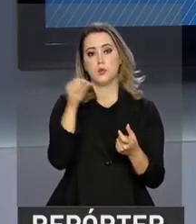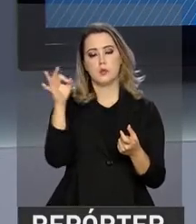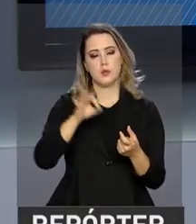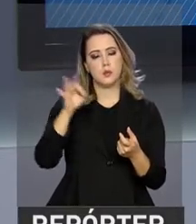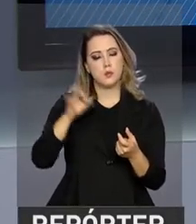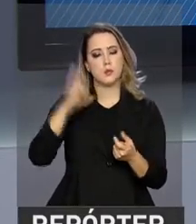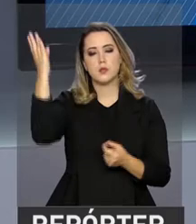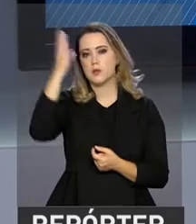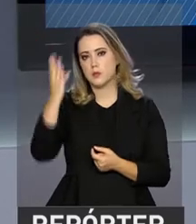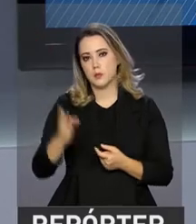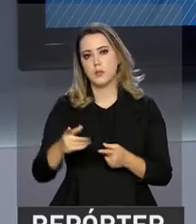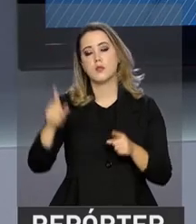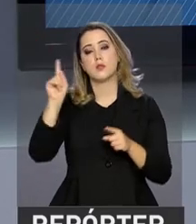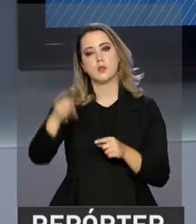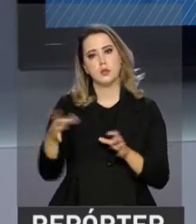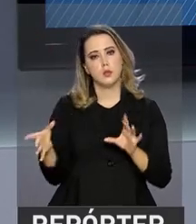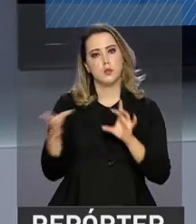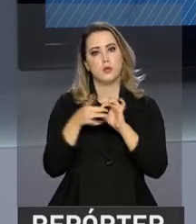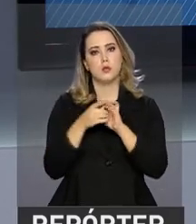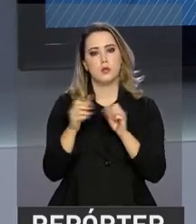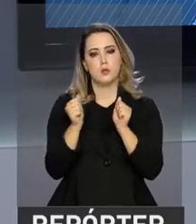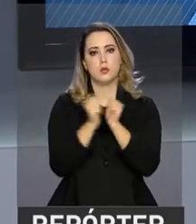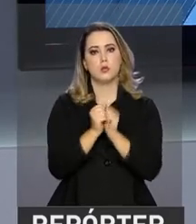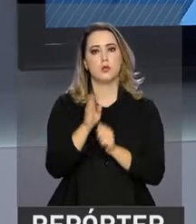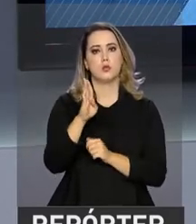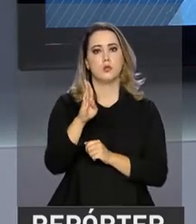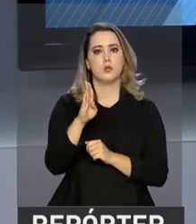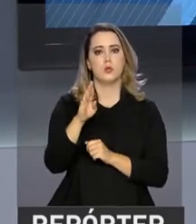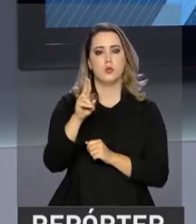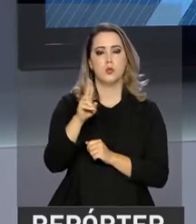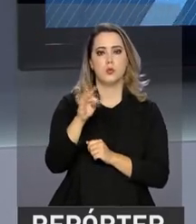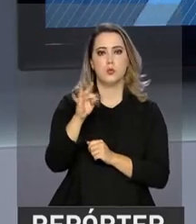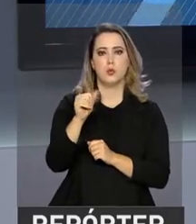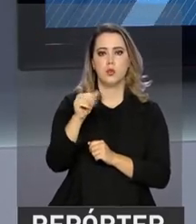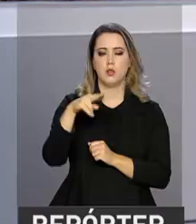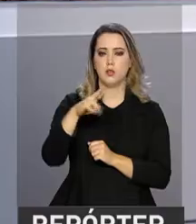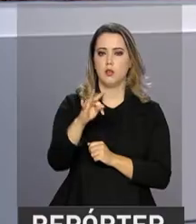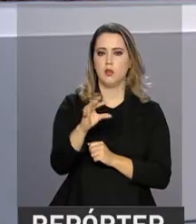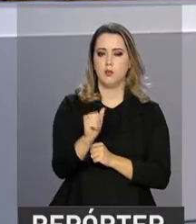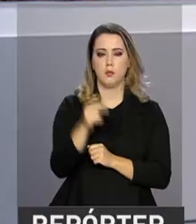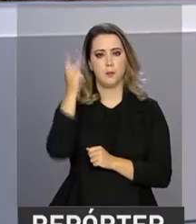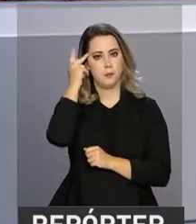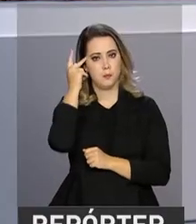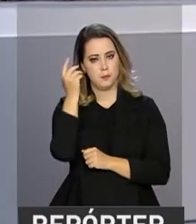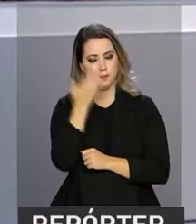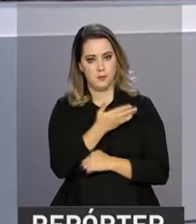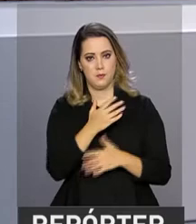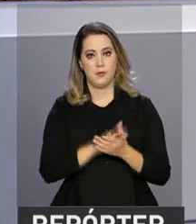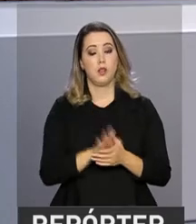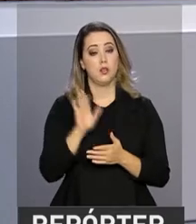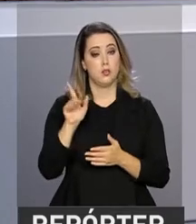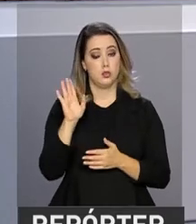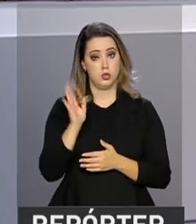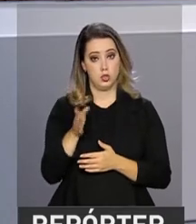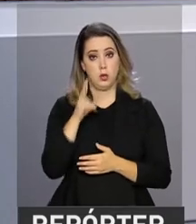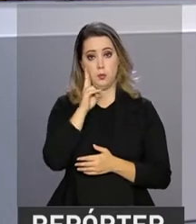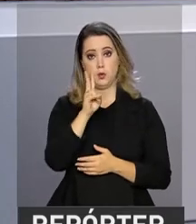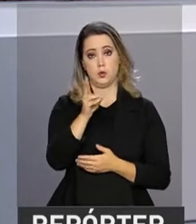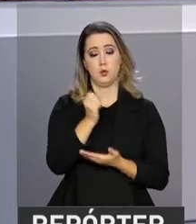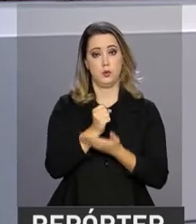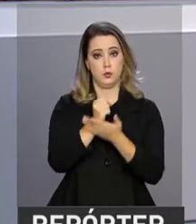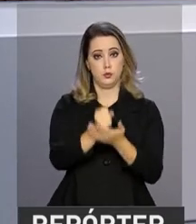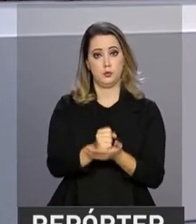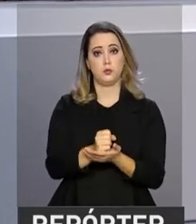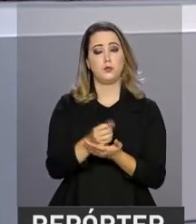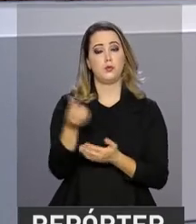nacional que será feito em parceria com o instituto butantan de são paulo já está disponível a consulta ao sexto lote